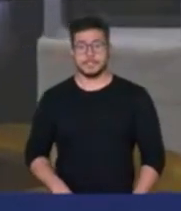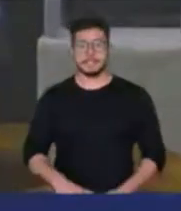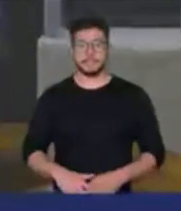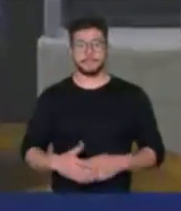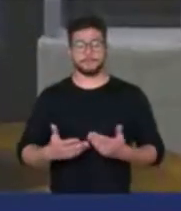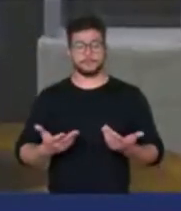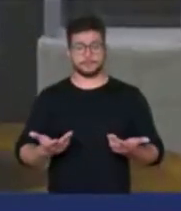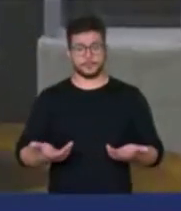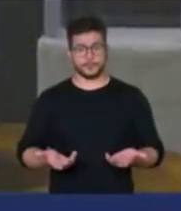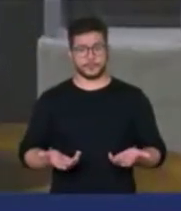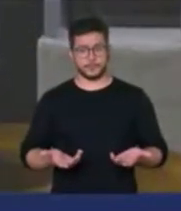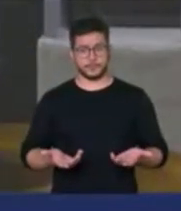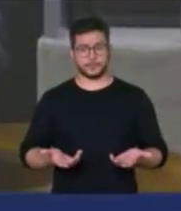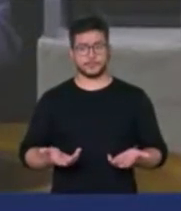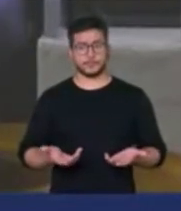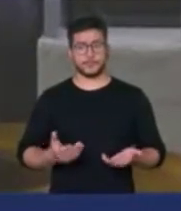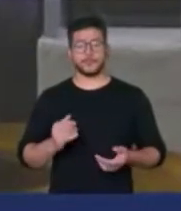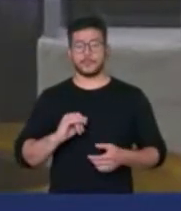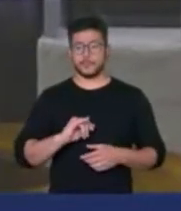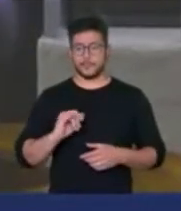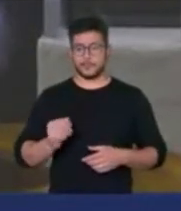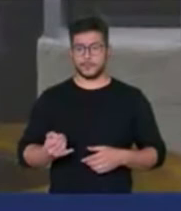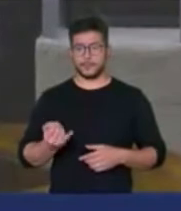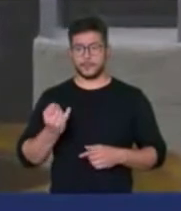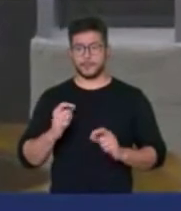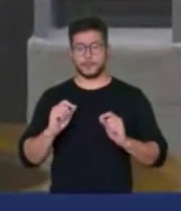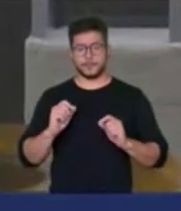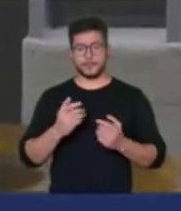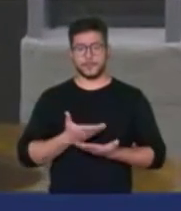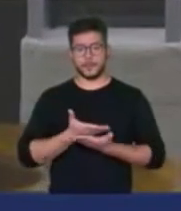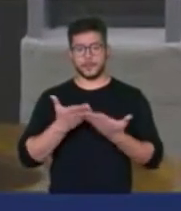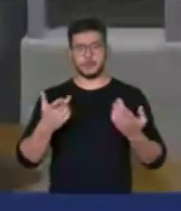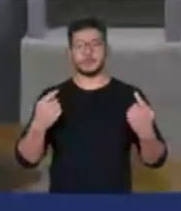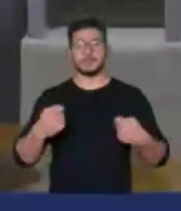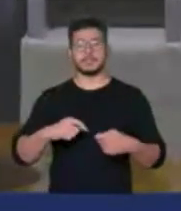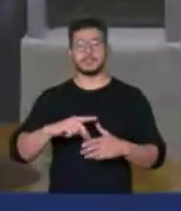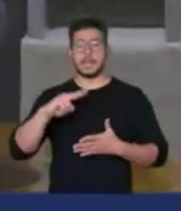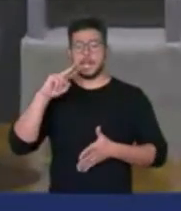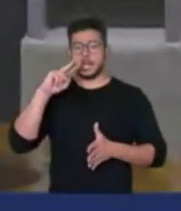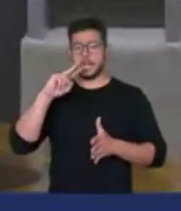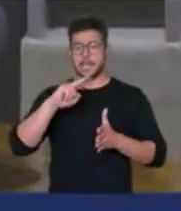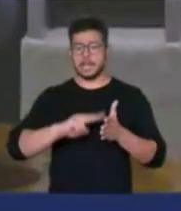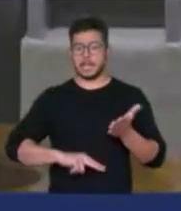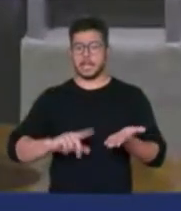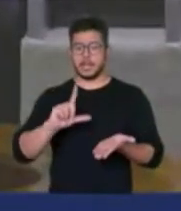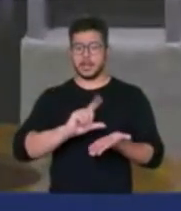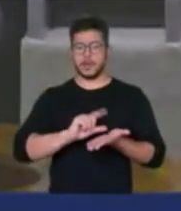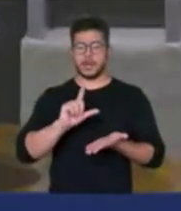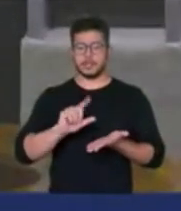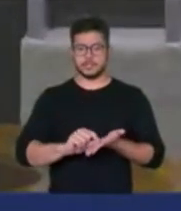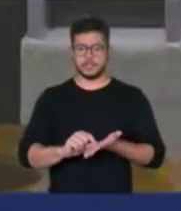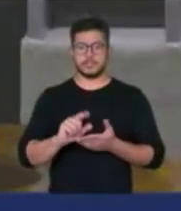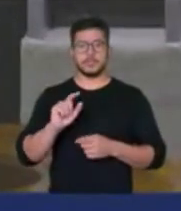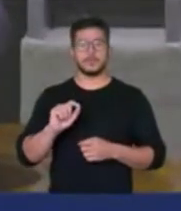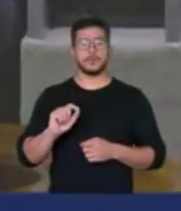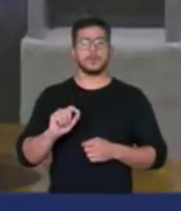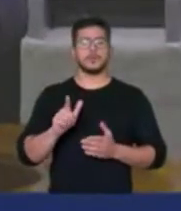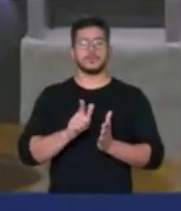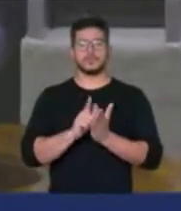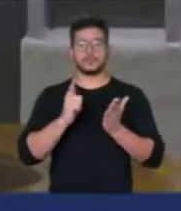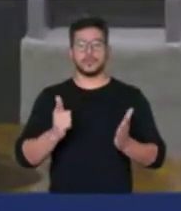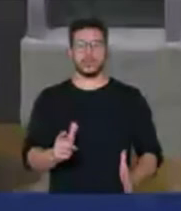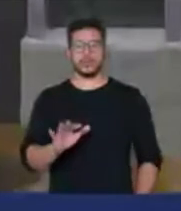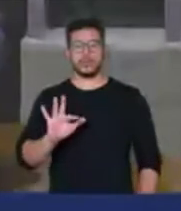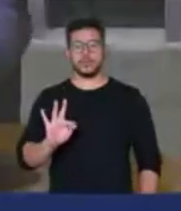aqui recomendar a todos que leiam um artigo na Folha de São Paulo que descreve com muita clareza quem